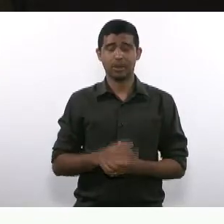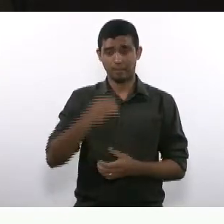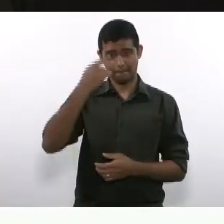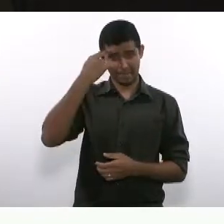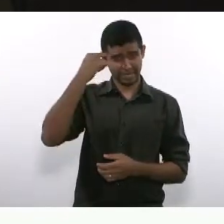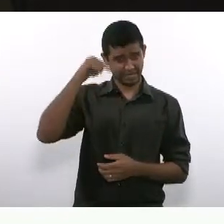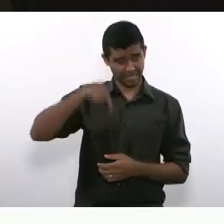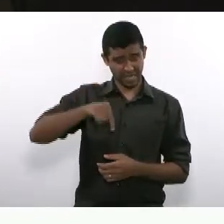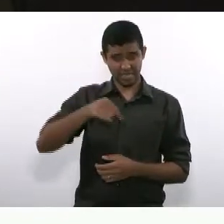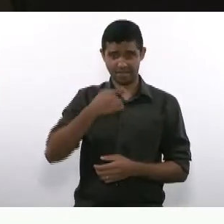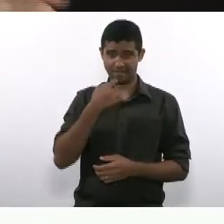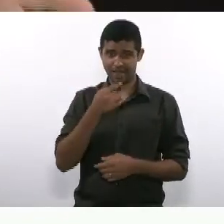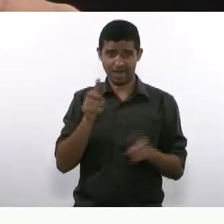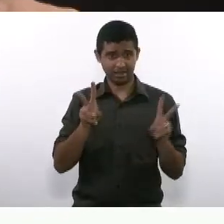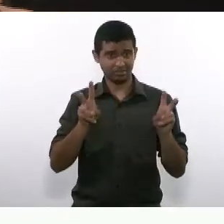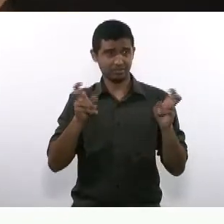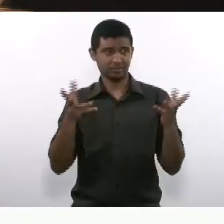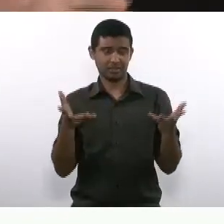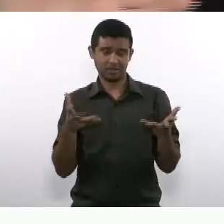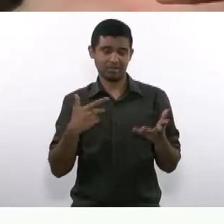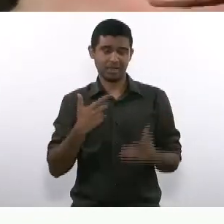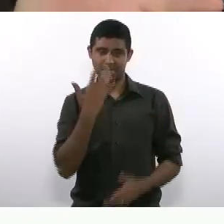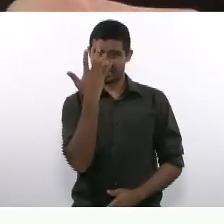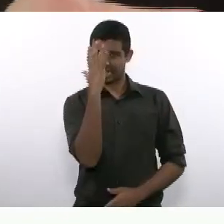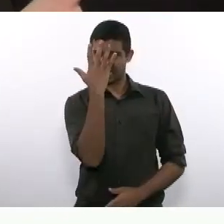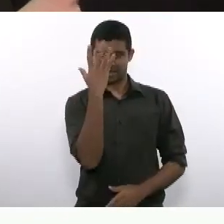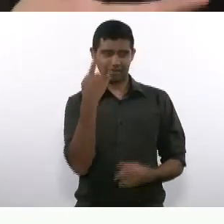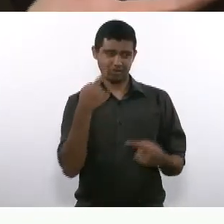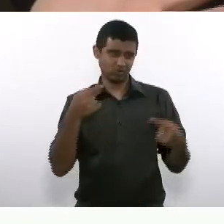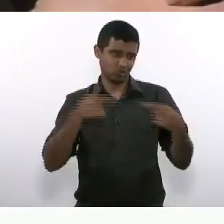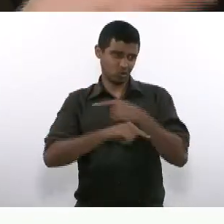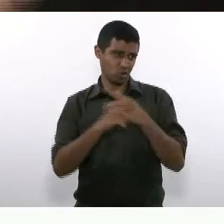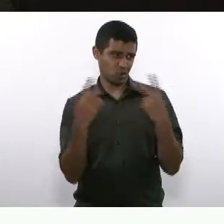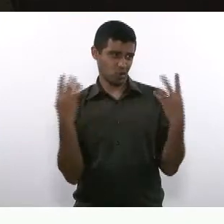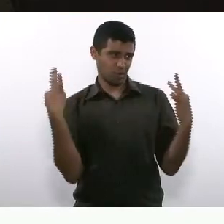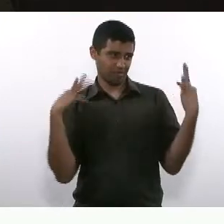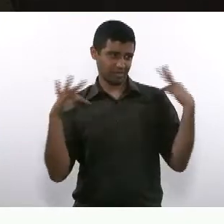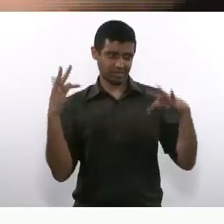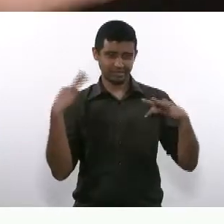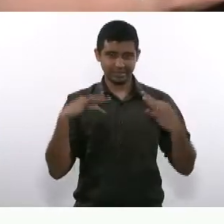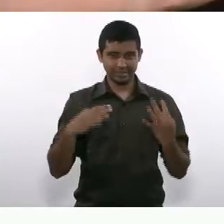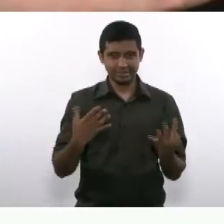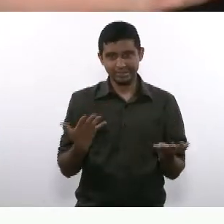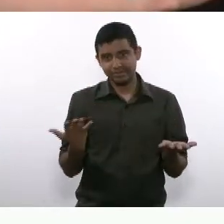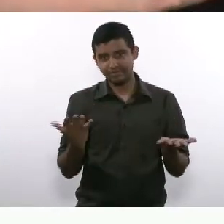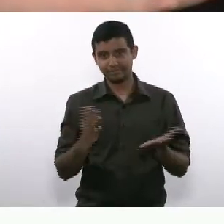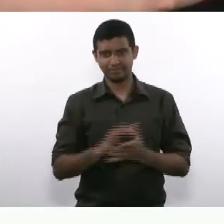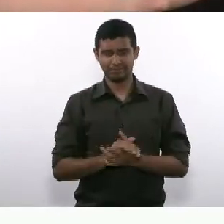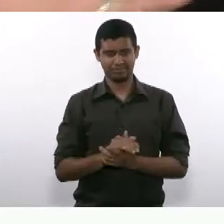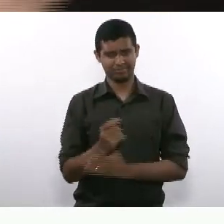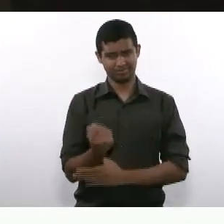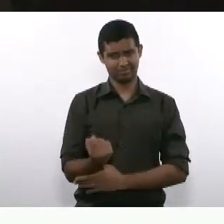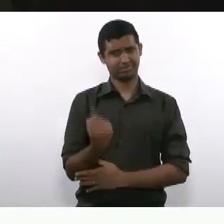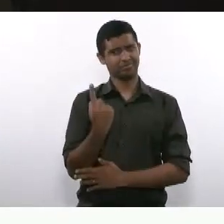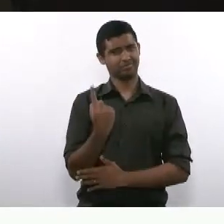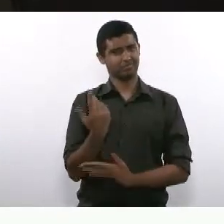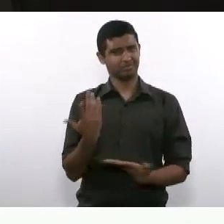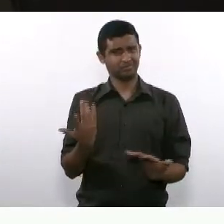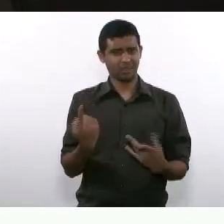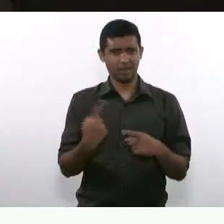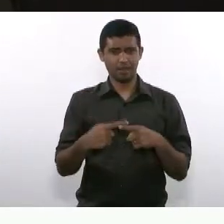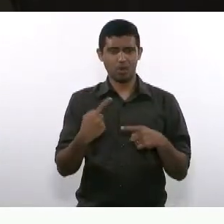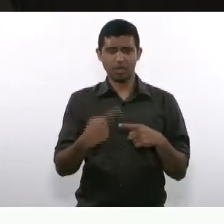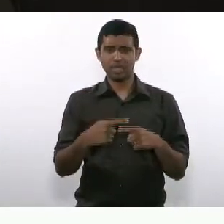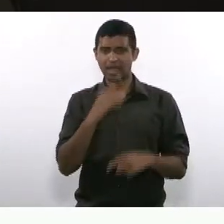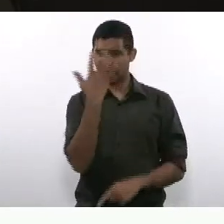O carnaval, lamentavelmente, não é do turismo no estado. Mas aí tem alguma coisa de esquisito nisso daí. Porque carnaval